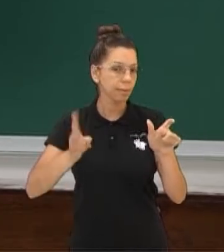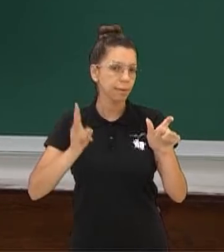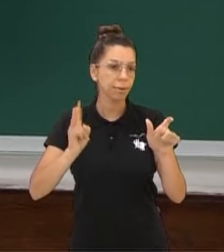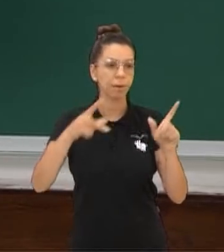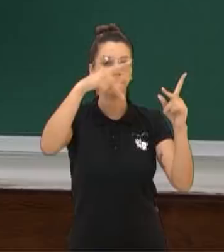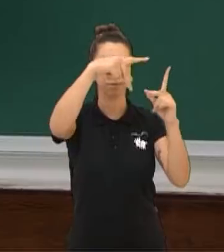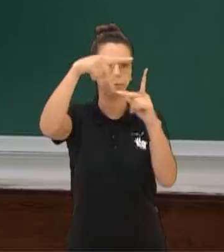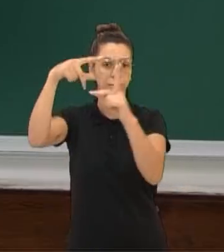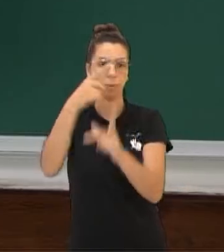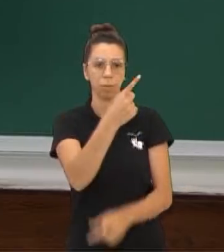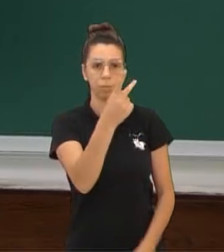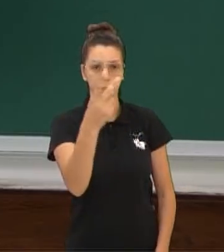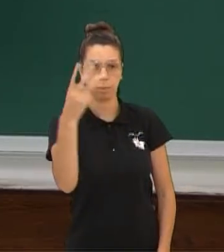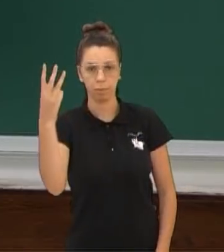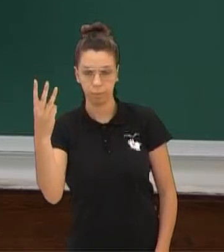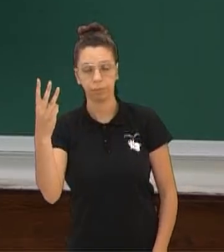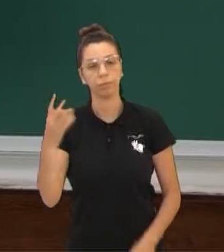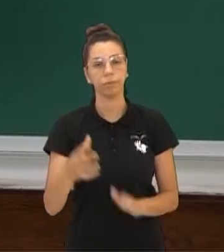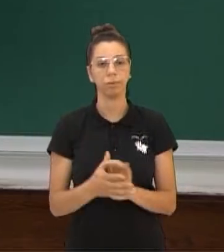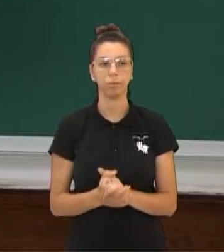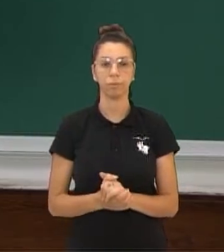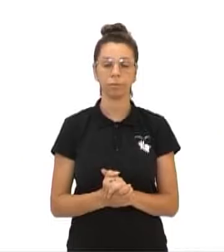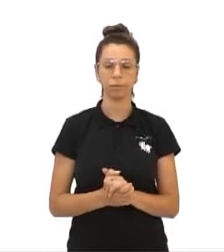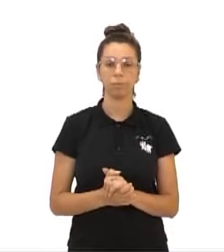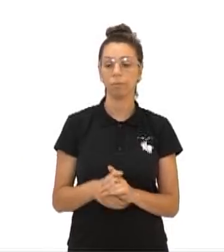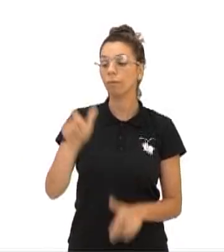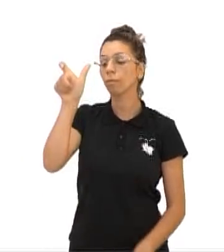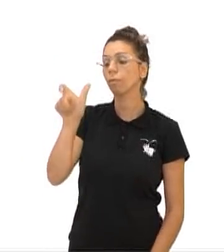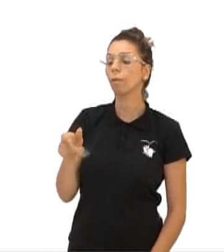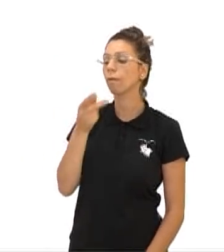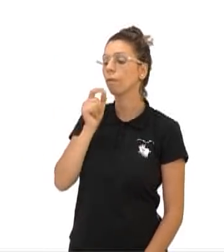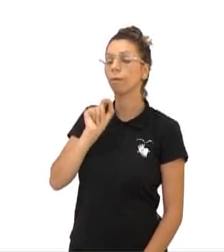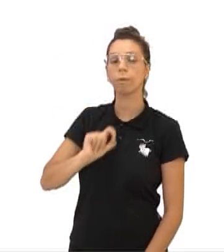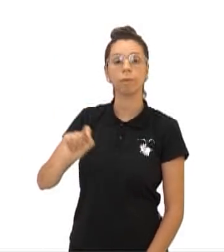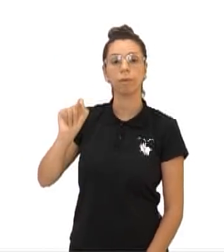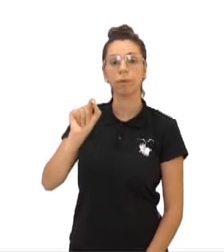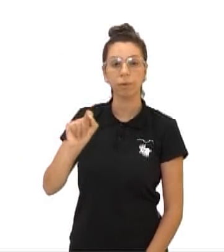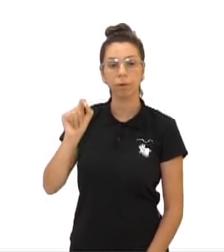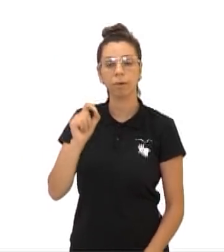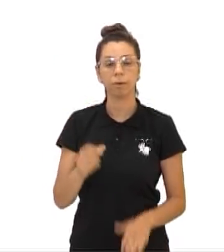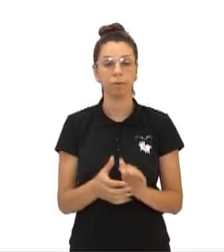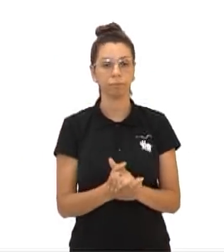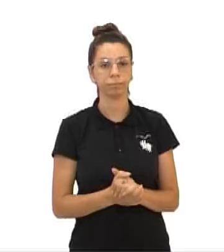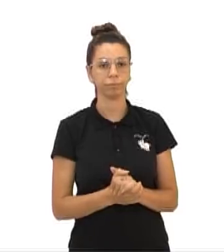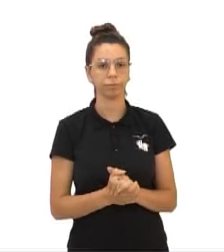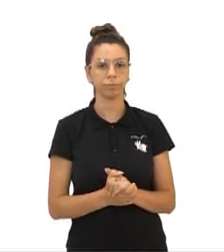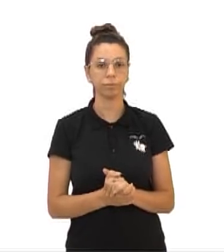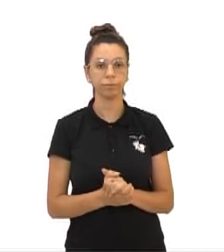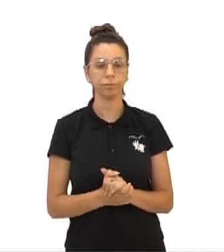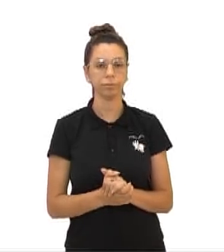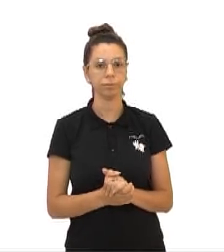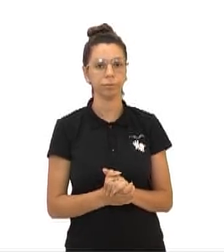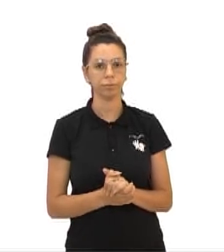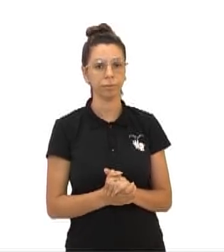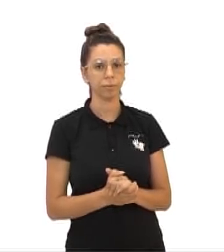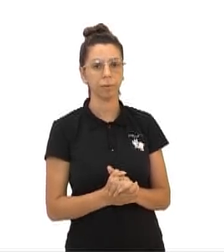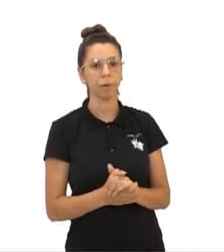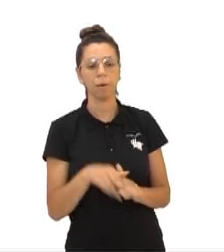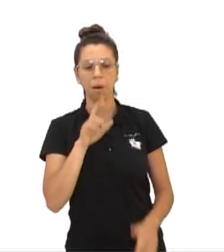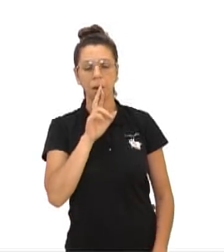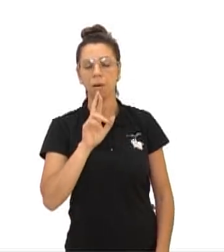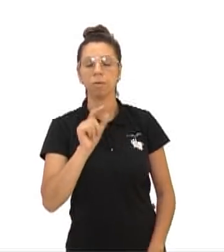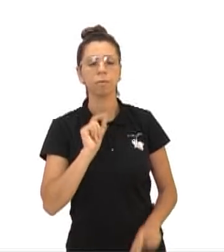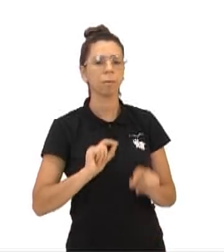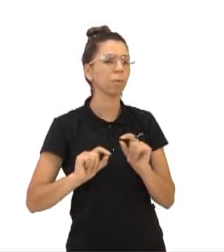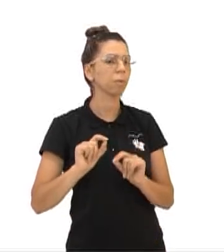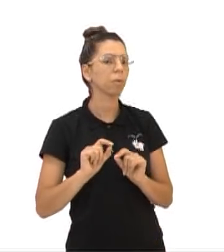3 quadrinhos e o Eunice diz assim, life isn't fair. Nope, ela diz. E ela